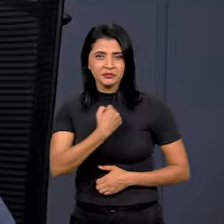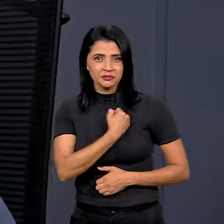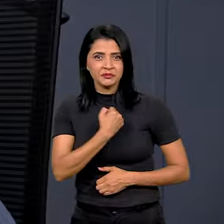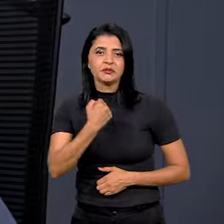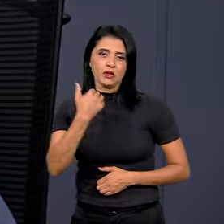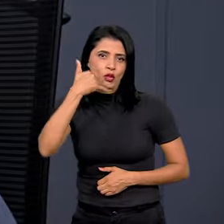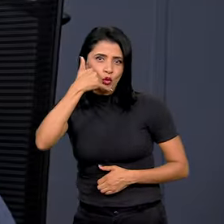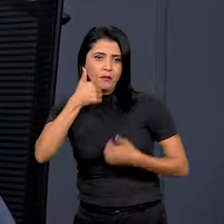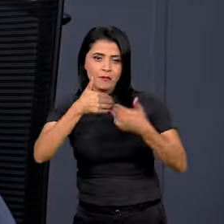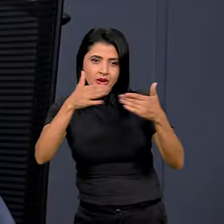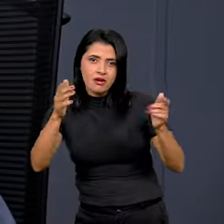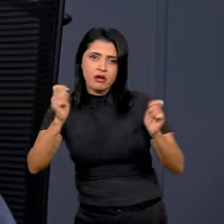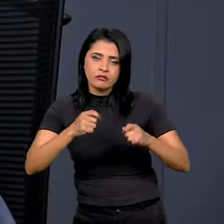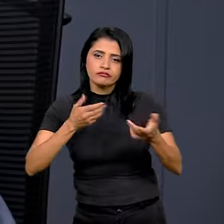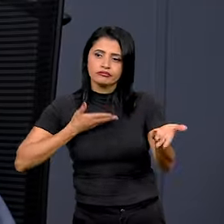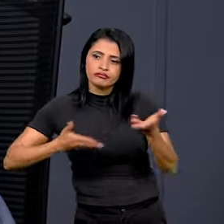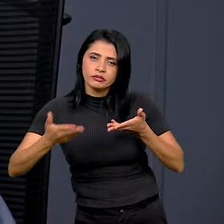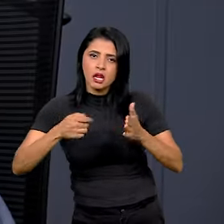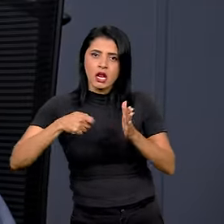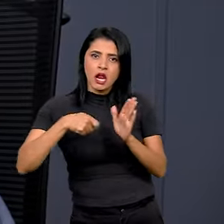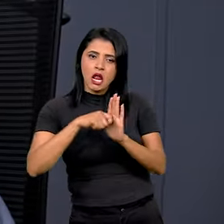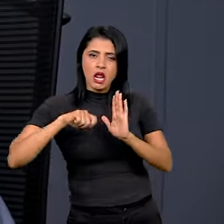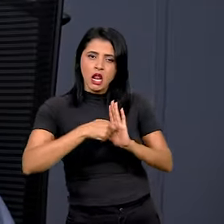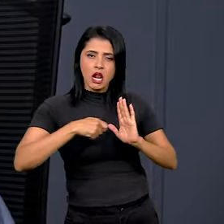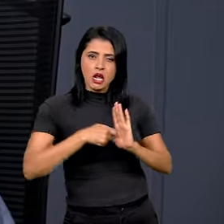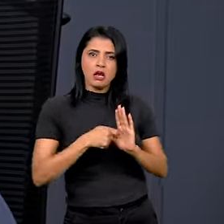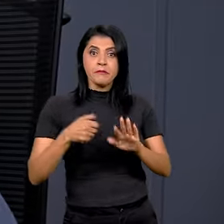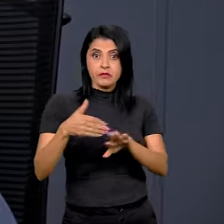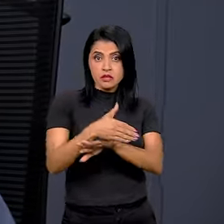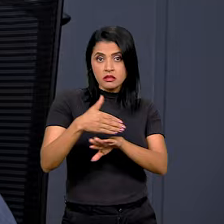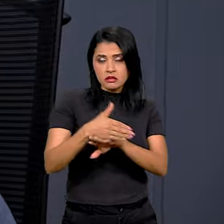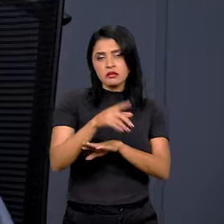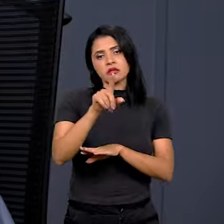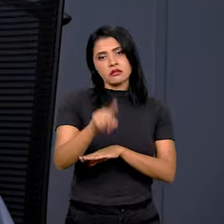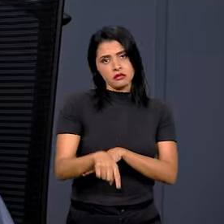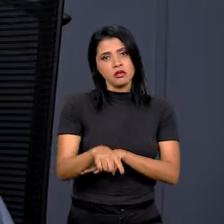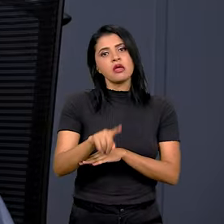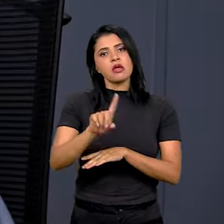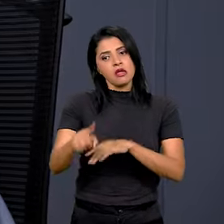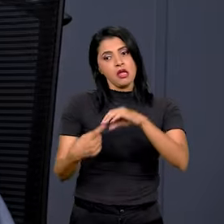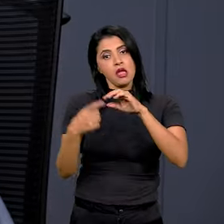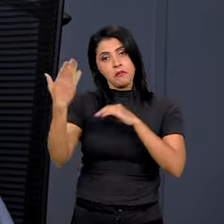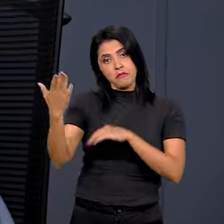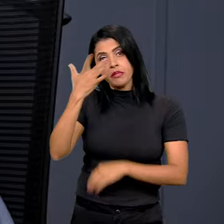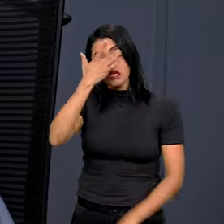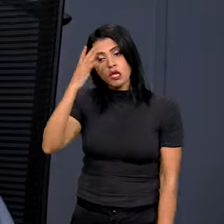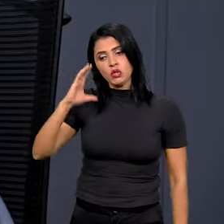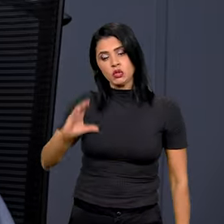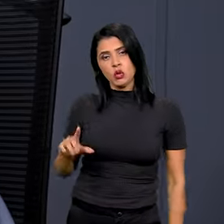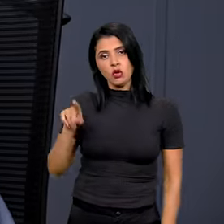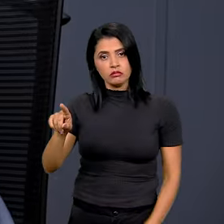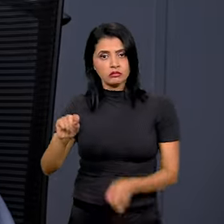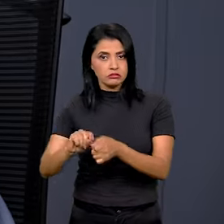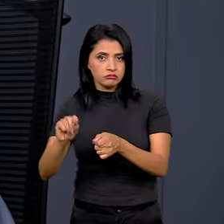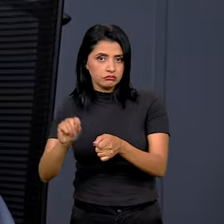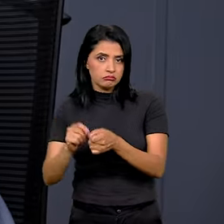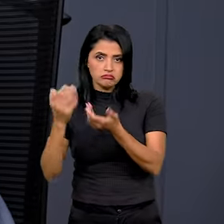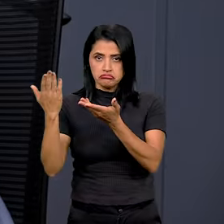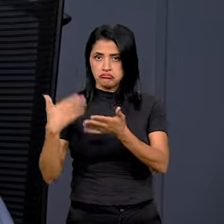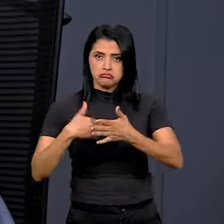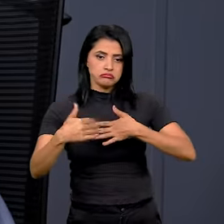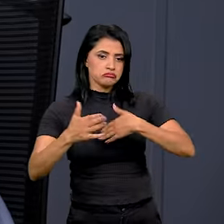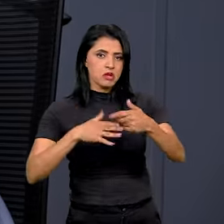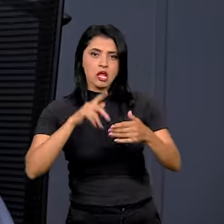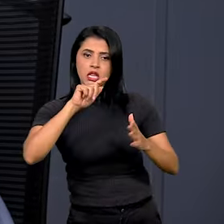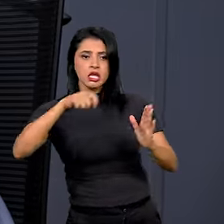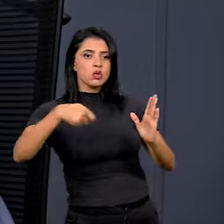canais mais abertos possíveis como a gente falou a gente vai construir um fluxo de denúncias mas a entrada é sempre prioritária ao cidadão o que o cidadão fizer em relação